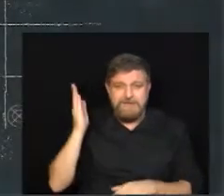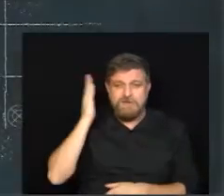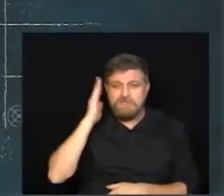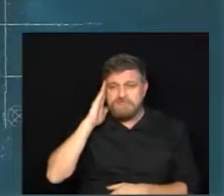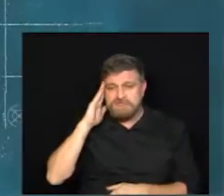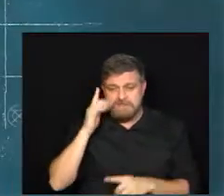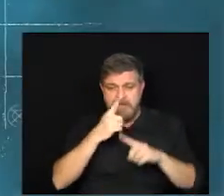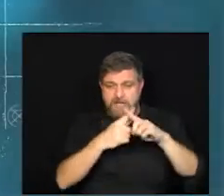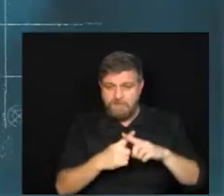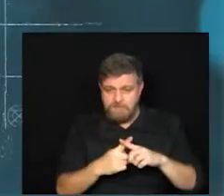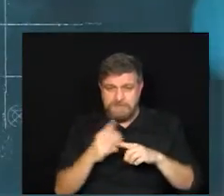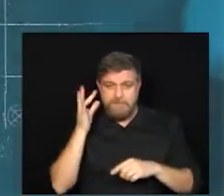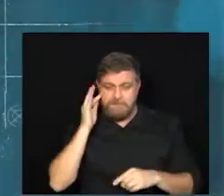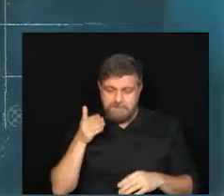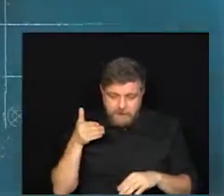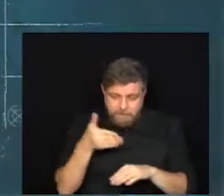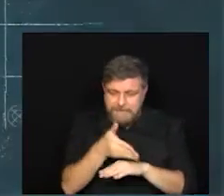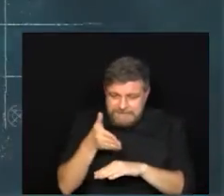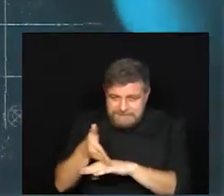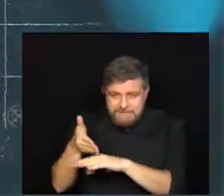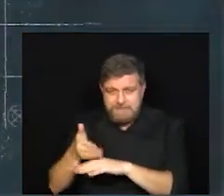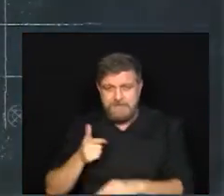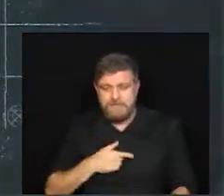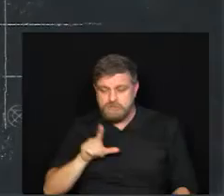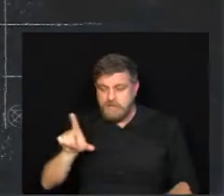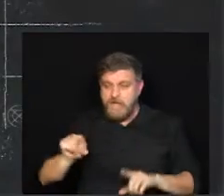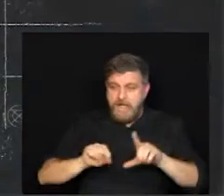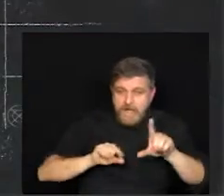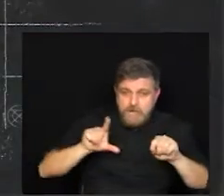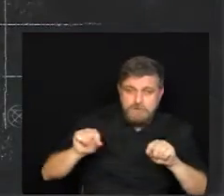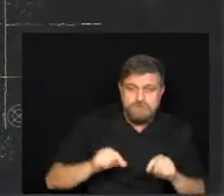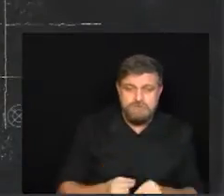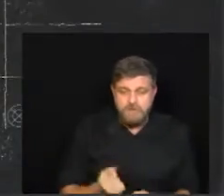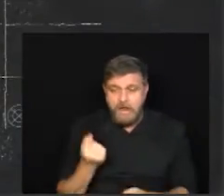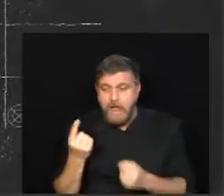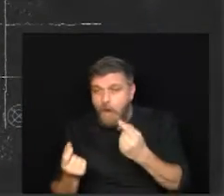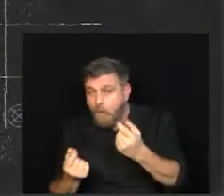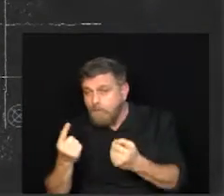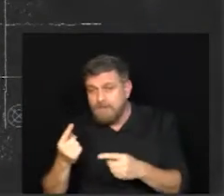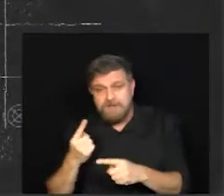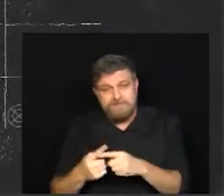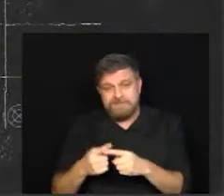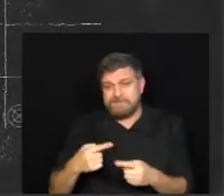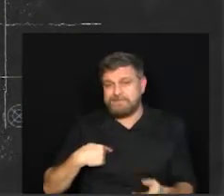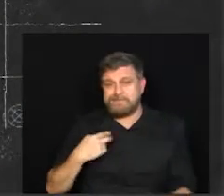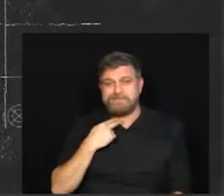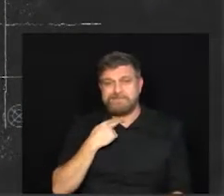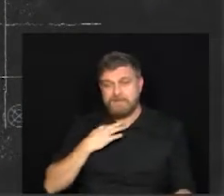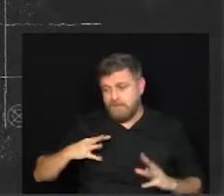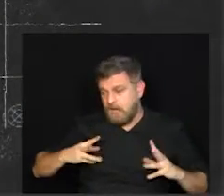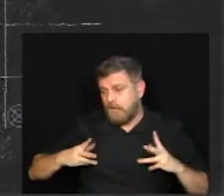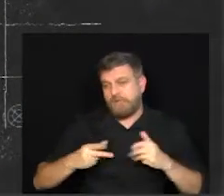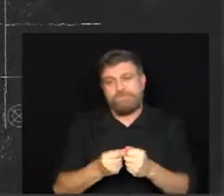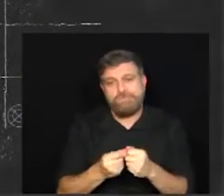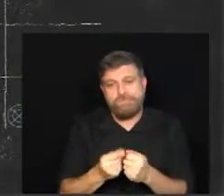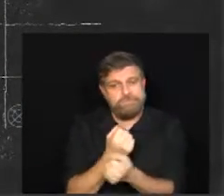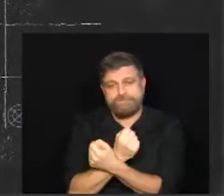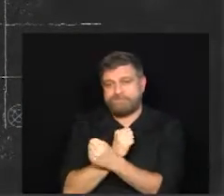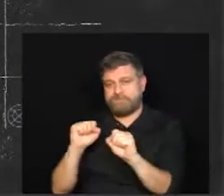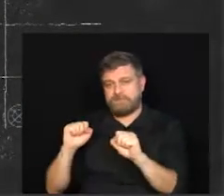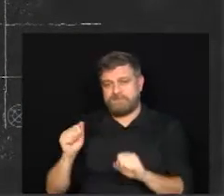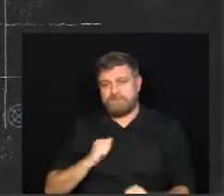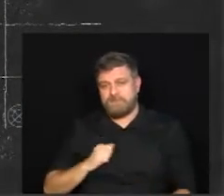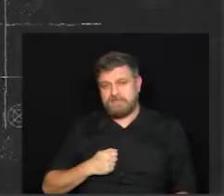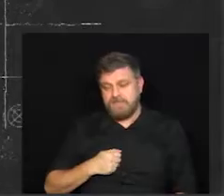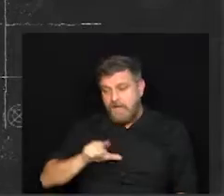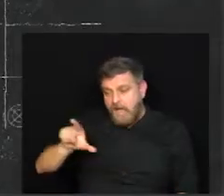eu vou fazer. Meio que já dou prioridade para algumas coisas, porque senão sair fazendo tudo não dá. Tem que colocar um pouco